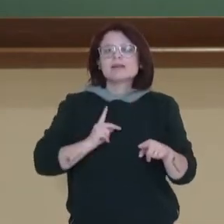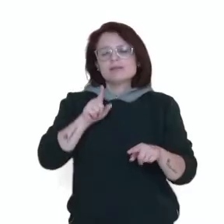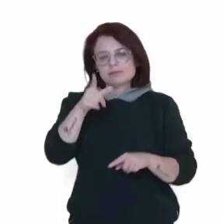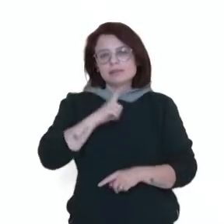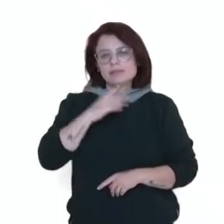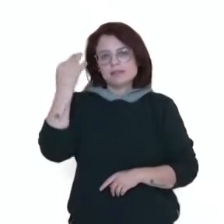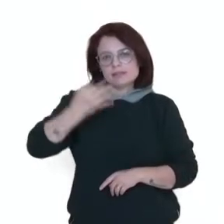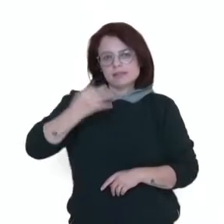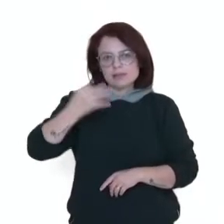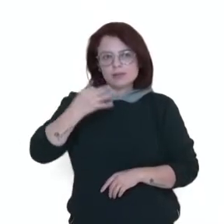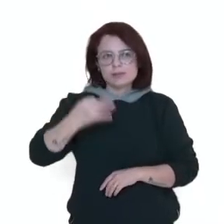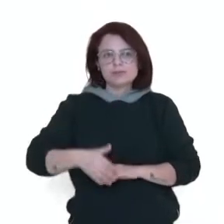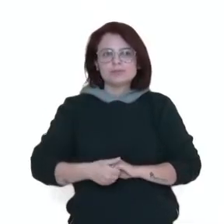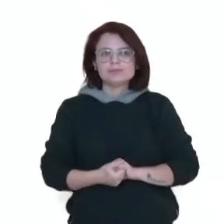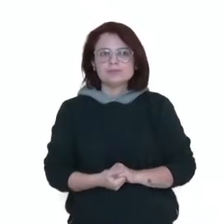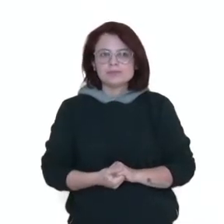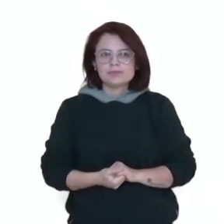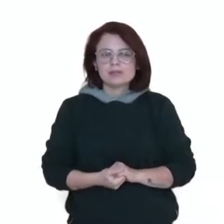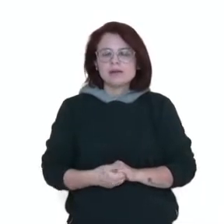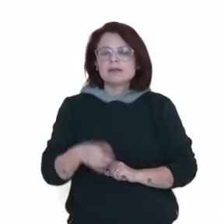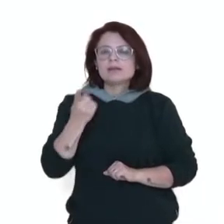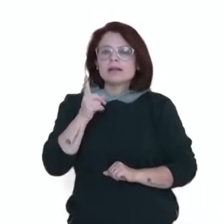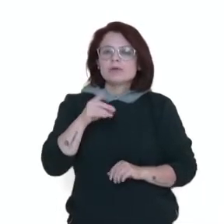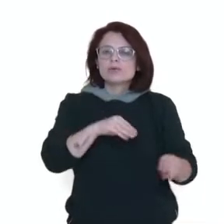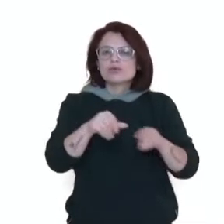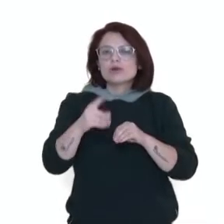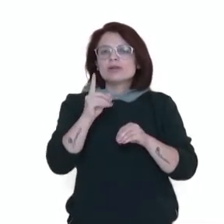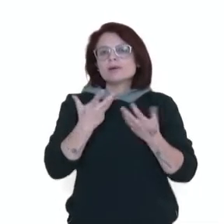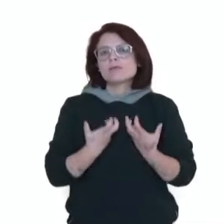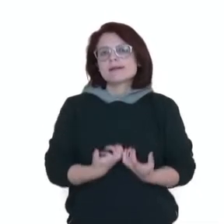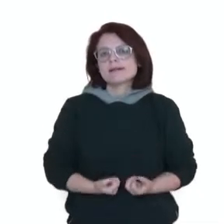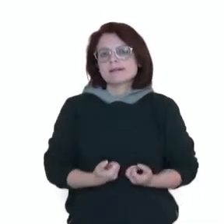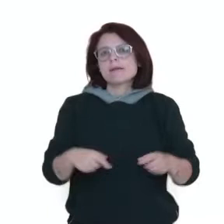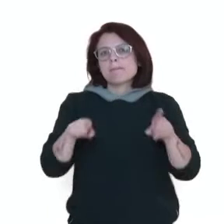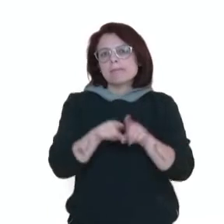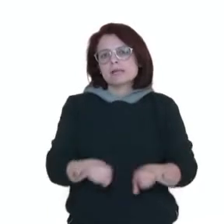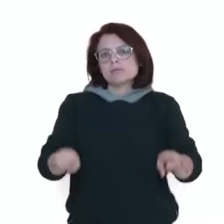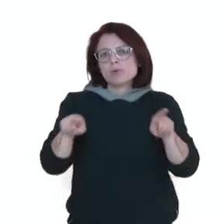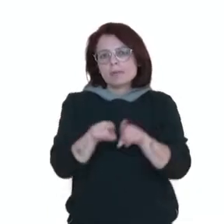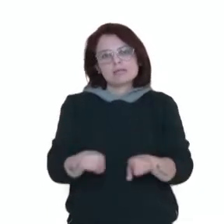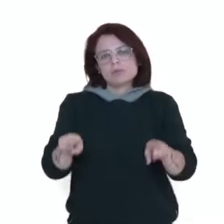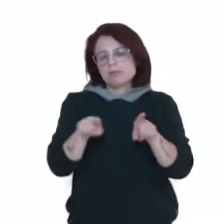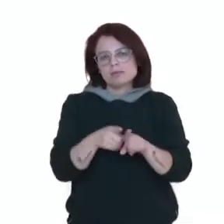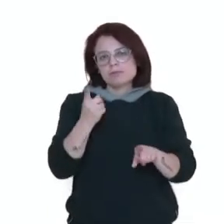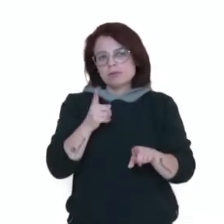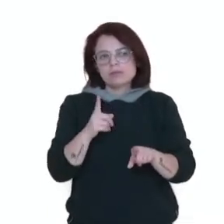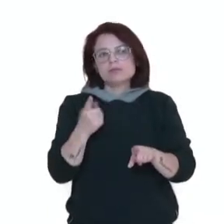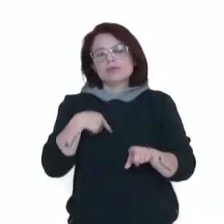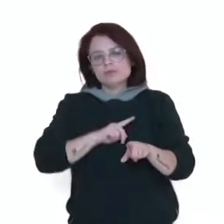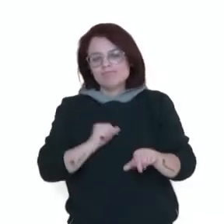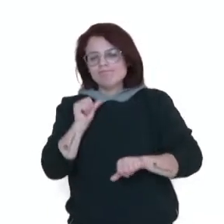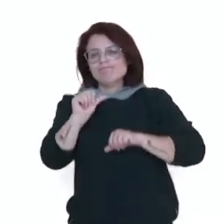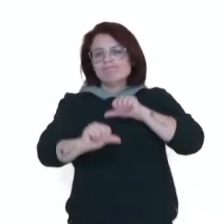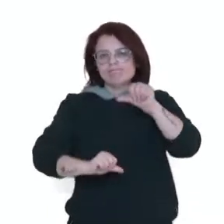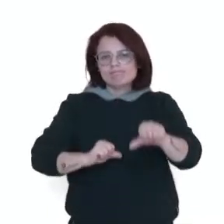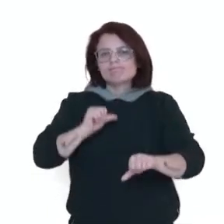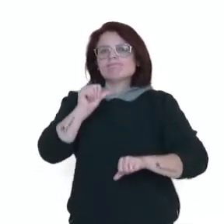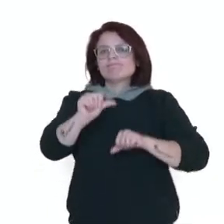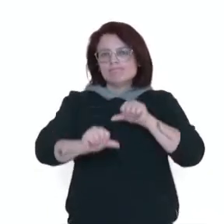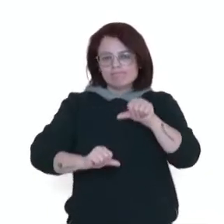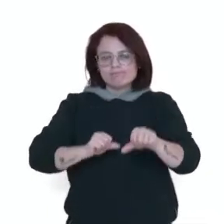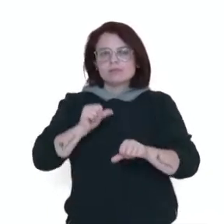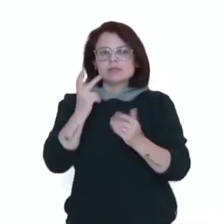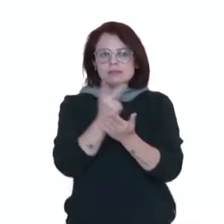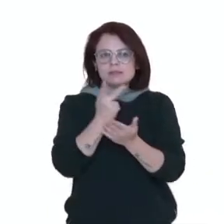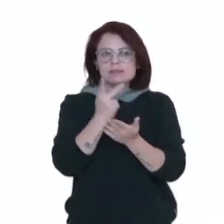Então, por diminuir a exaustão do solo, o desgaste, né, provocado pela monocultura, a rotação de culturas diminui a longo e médio